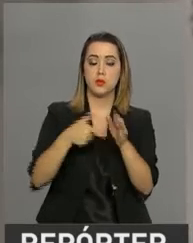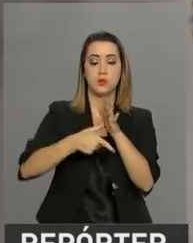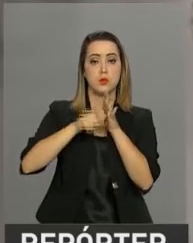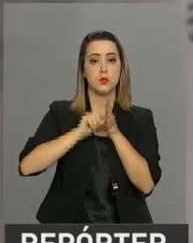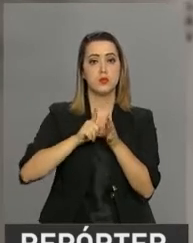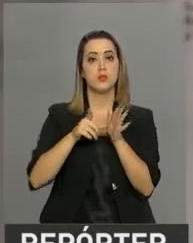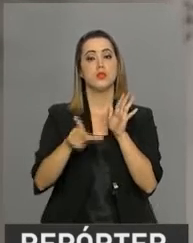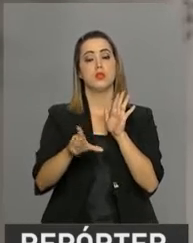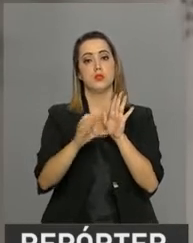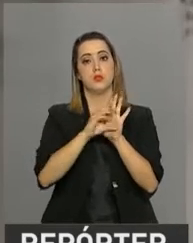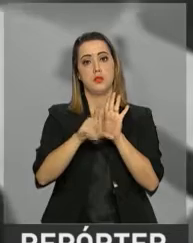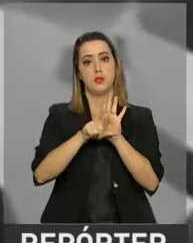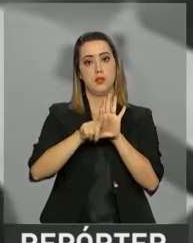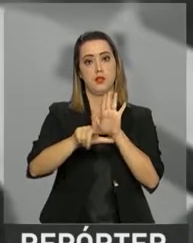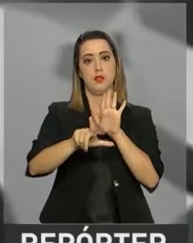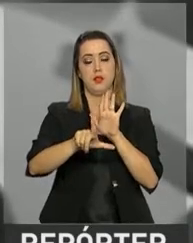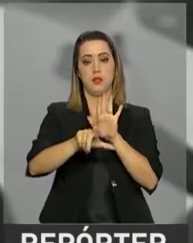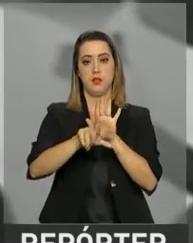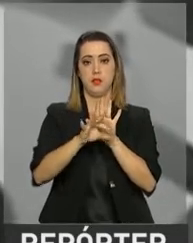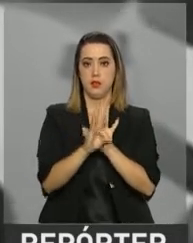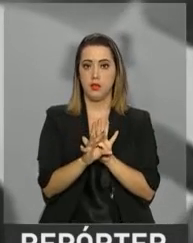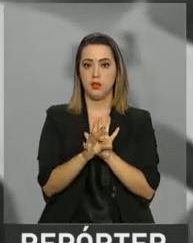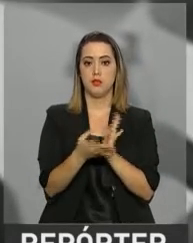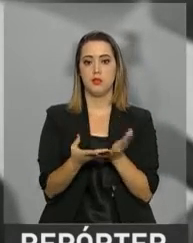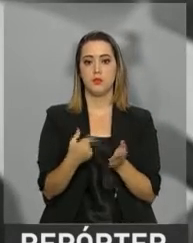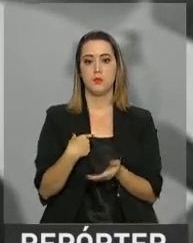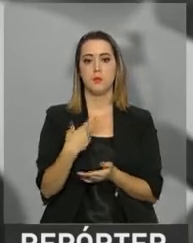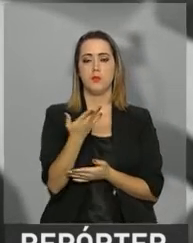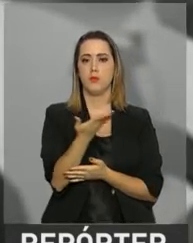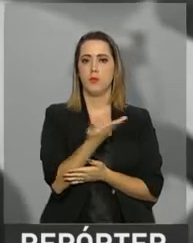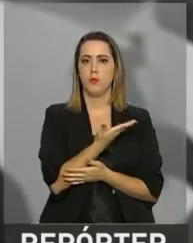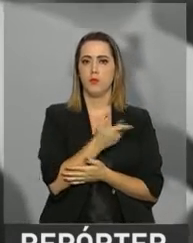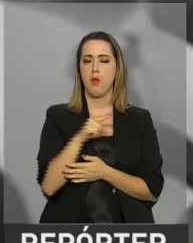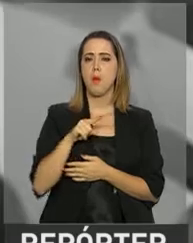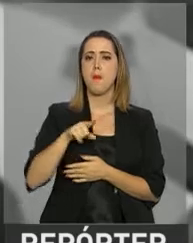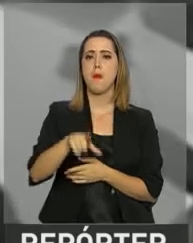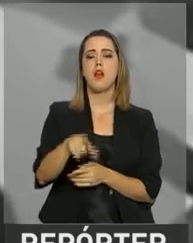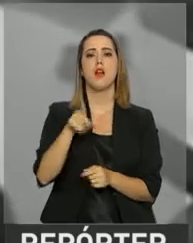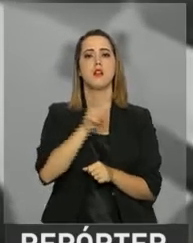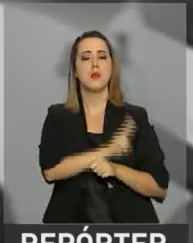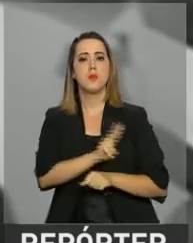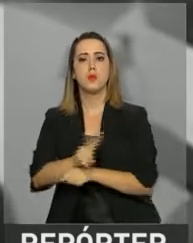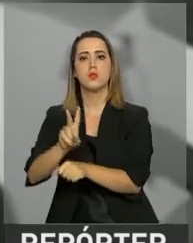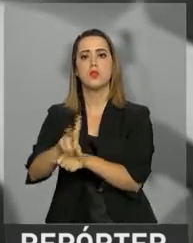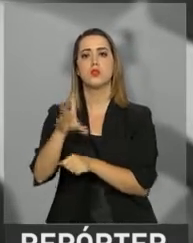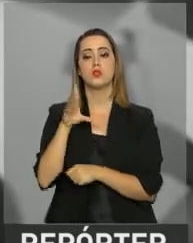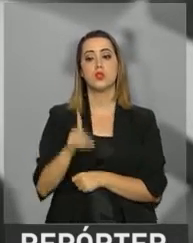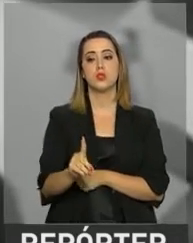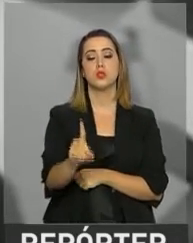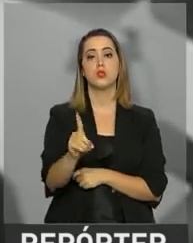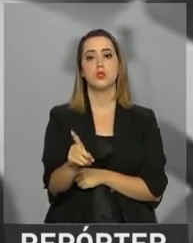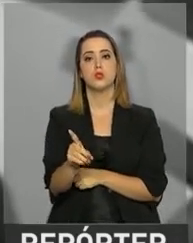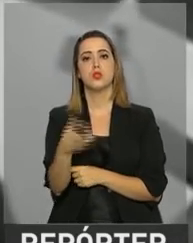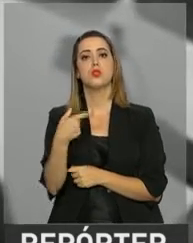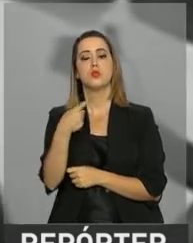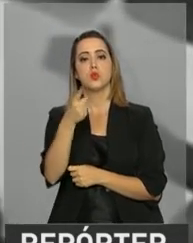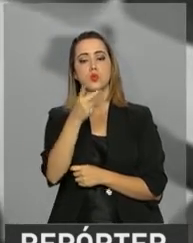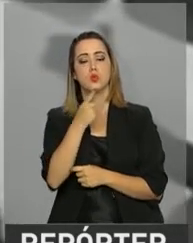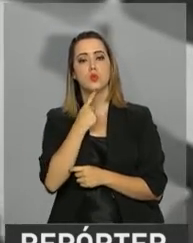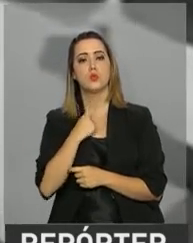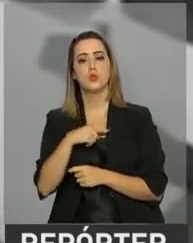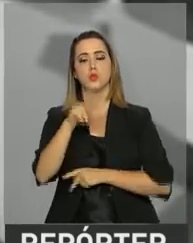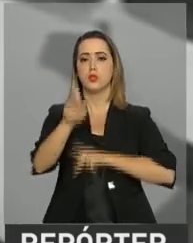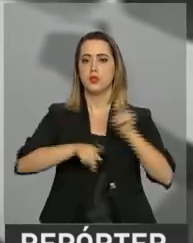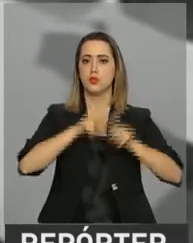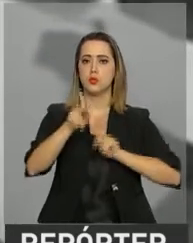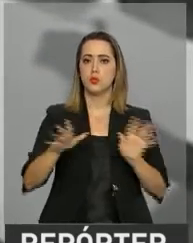das leis trabalhistas. A fim de defender os interesses mais legítimos do povo